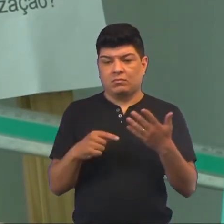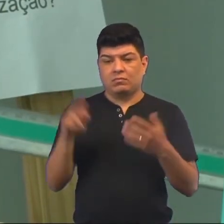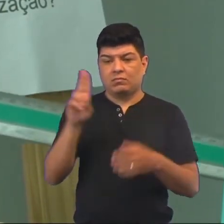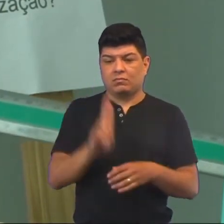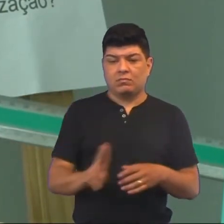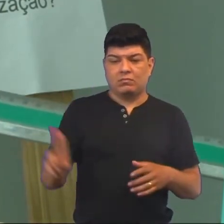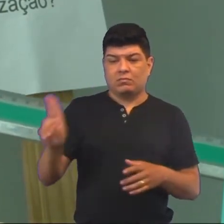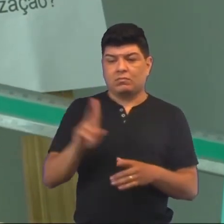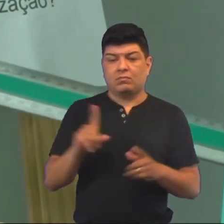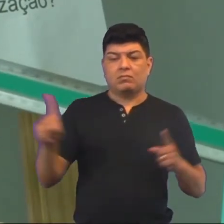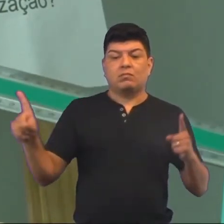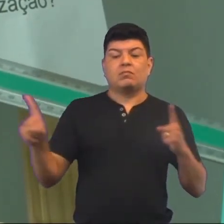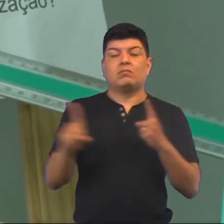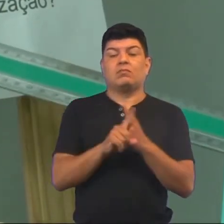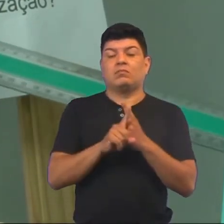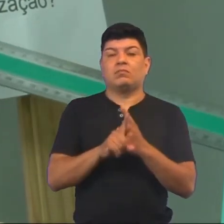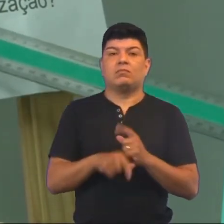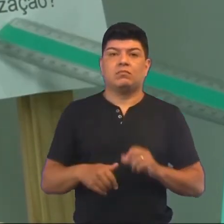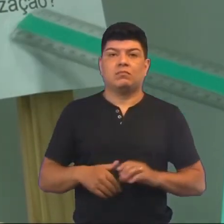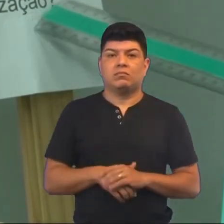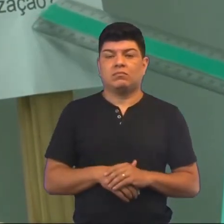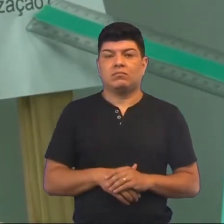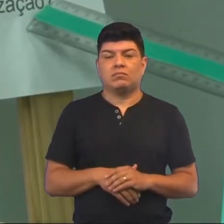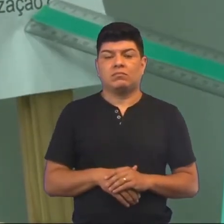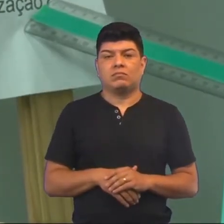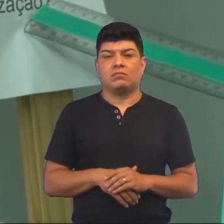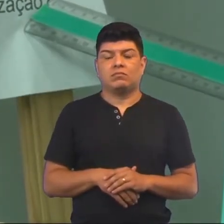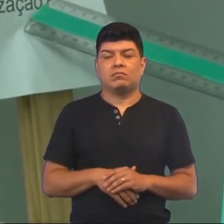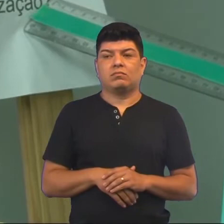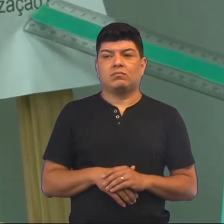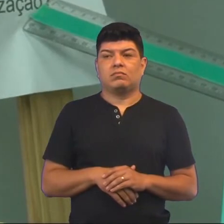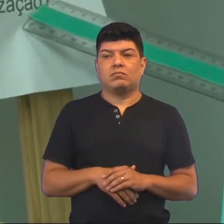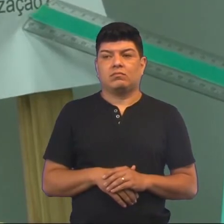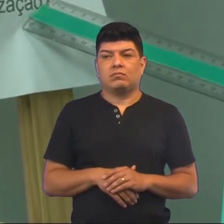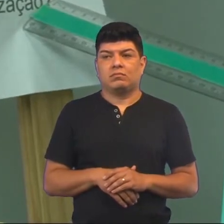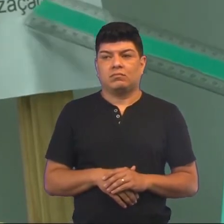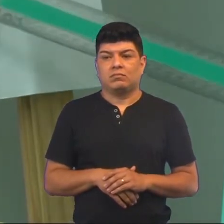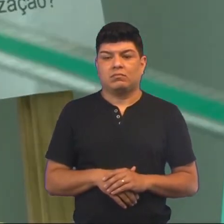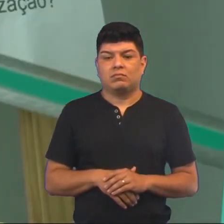Qual dos itens abaixo é um instrumento de localização?